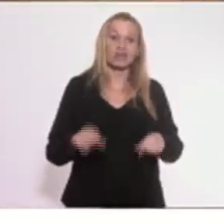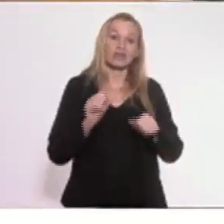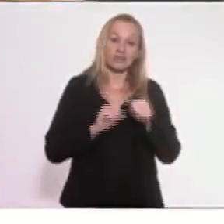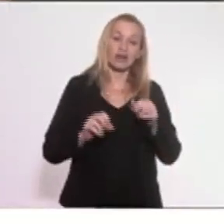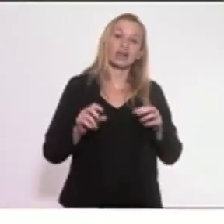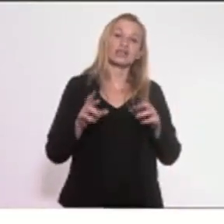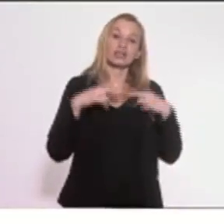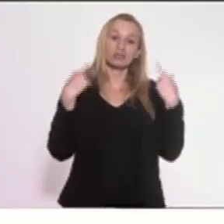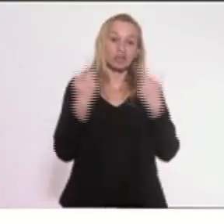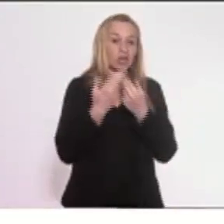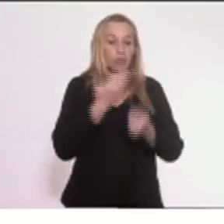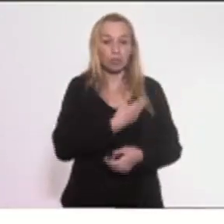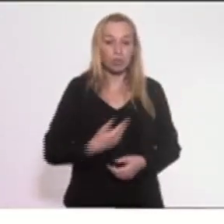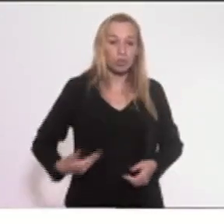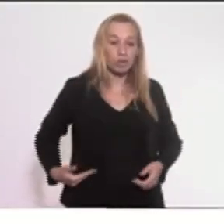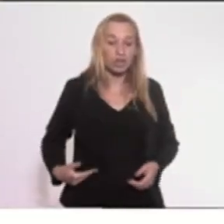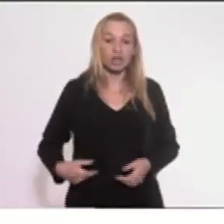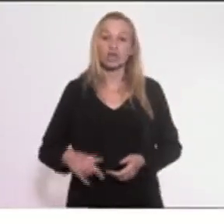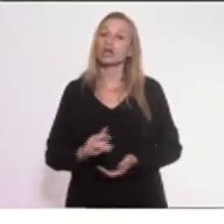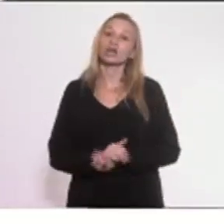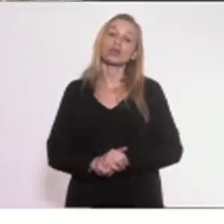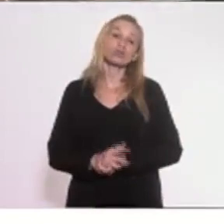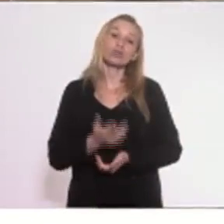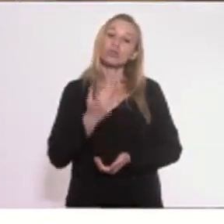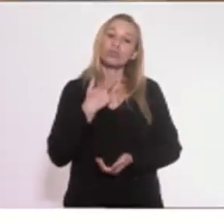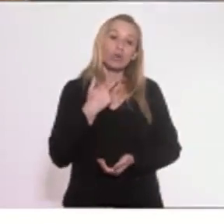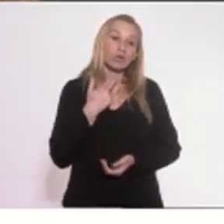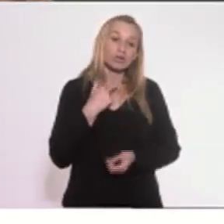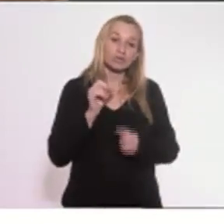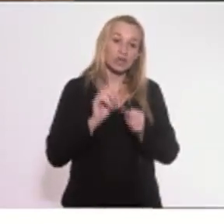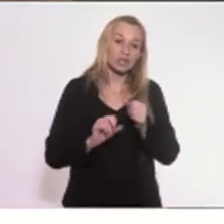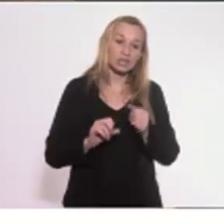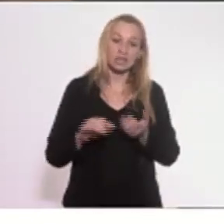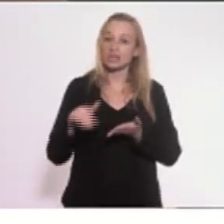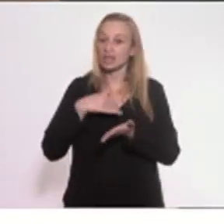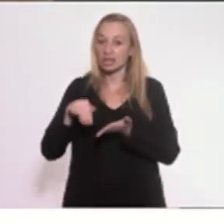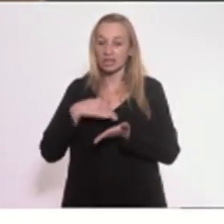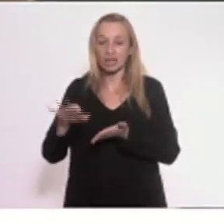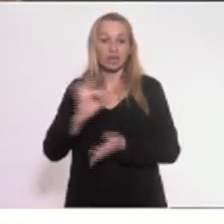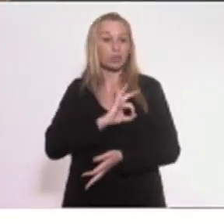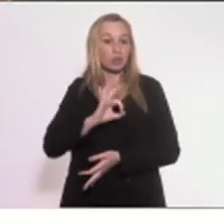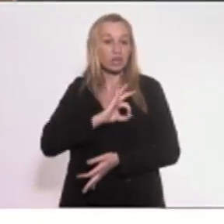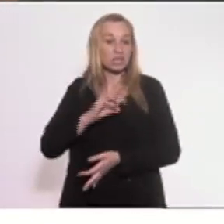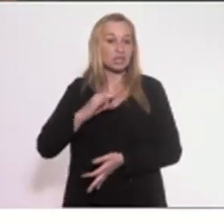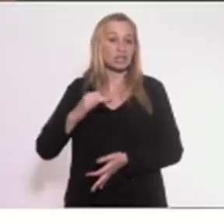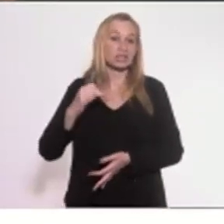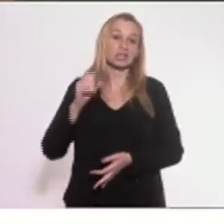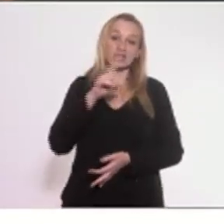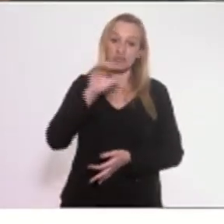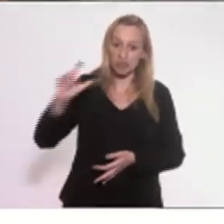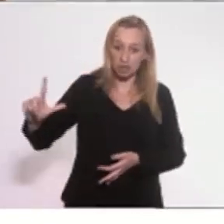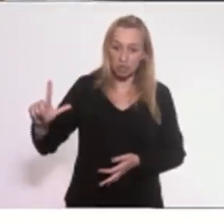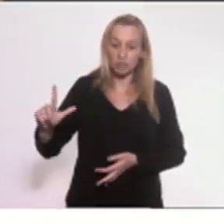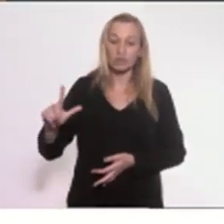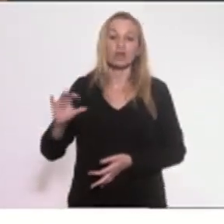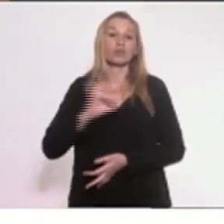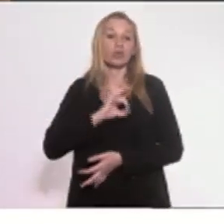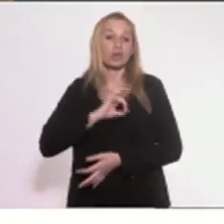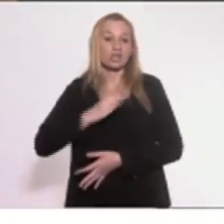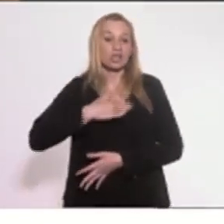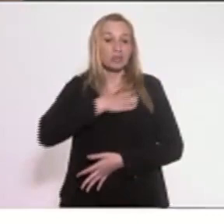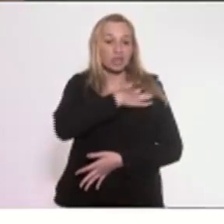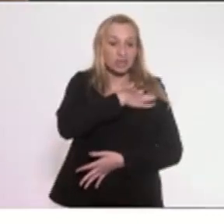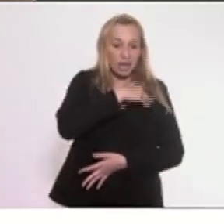audiência pública. Eu não posso conceber, seja o secretário da Polícia Civil, seja o secretário da Polícia